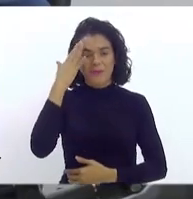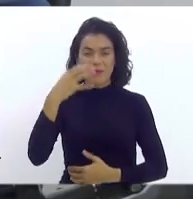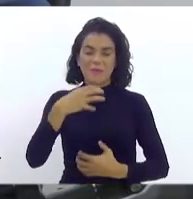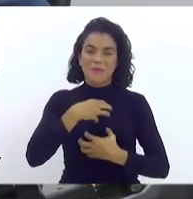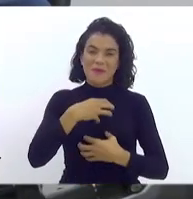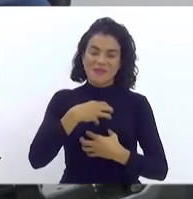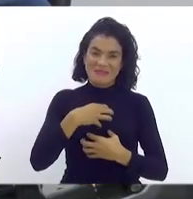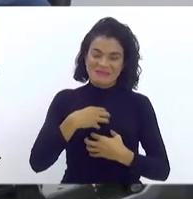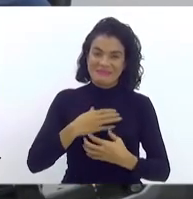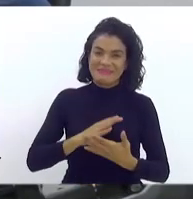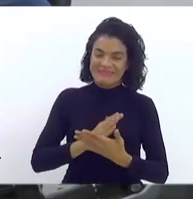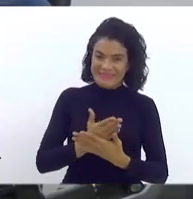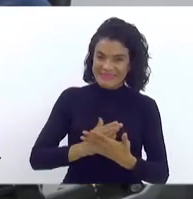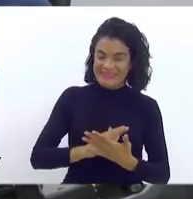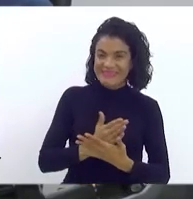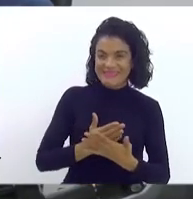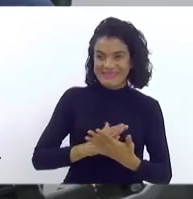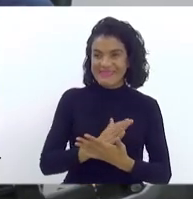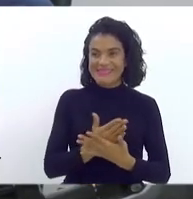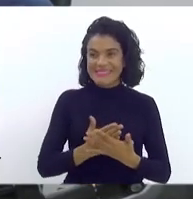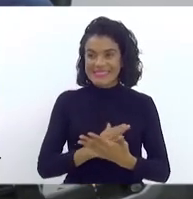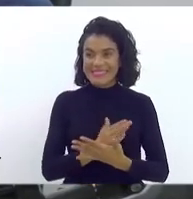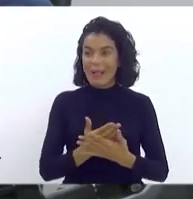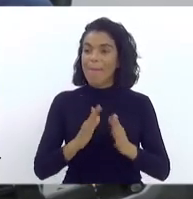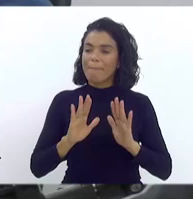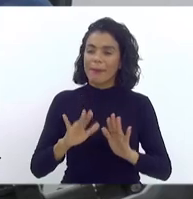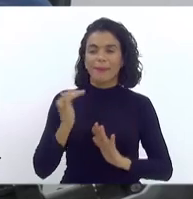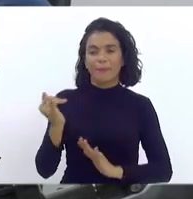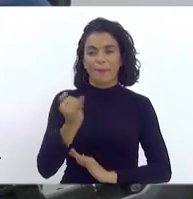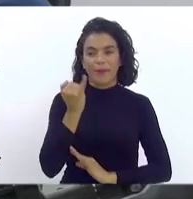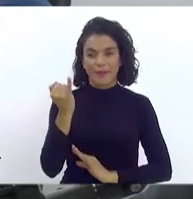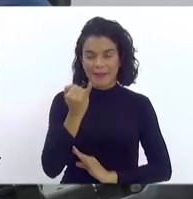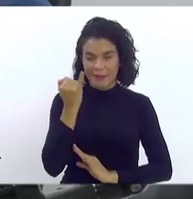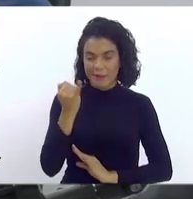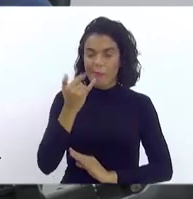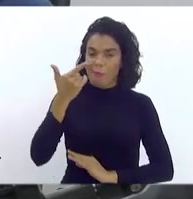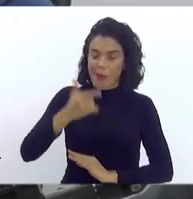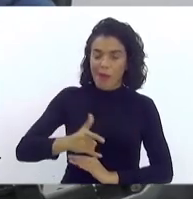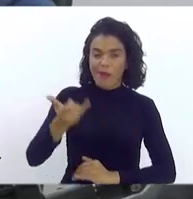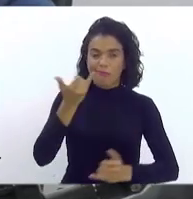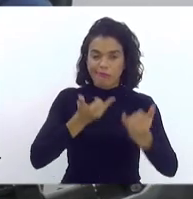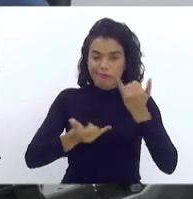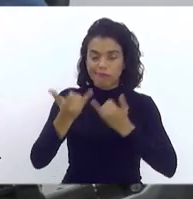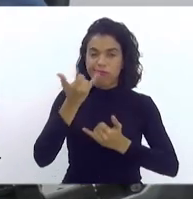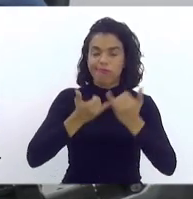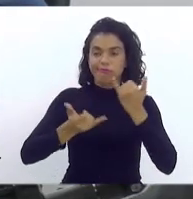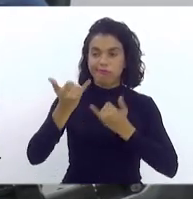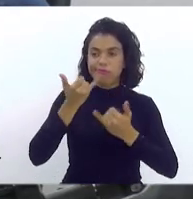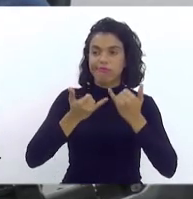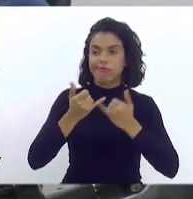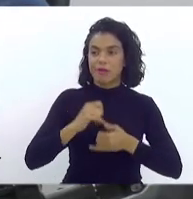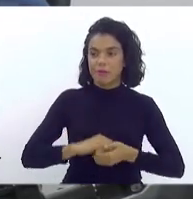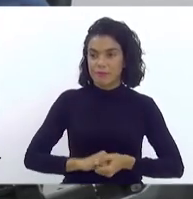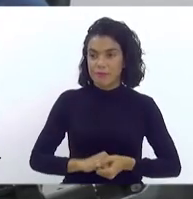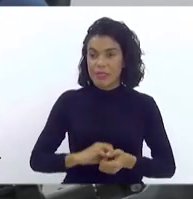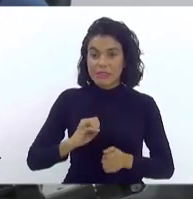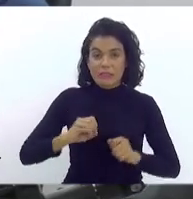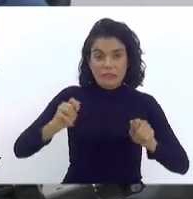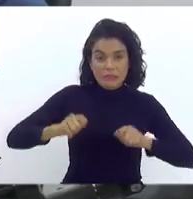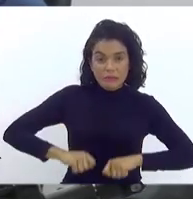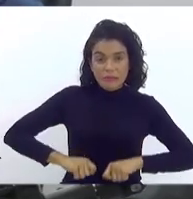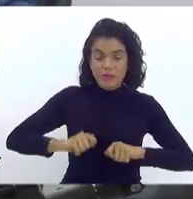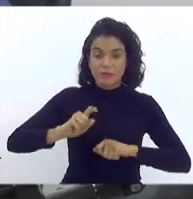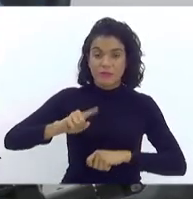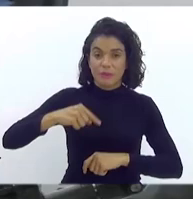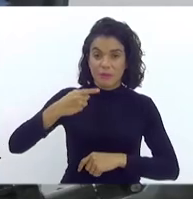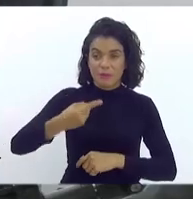posição constrangedora, mas é importante, quanto mais relatos, ainda que não seja nesse momento, se possível, para a próxima, para que a